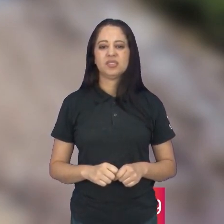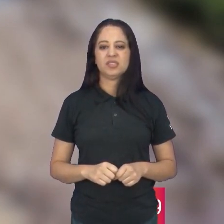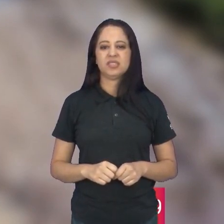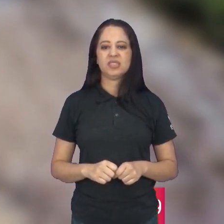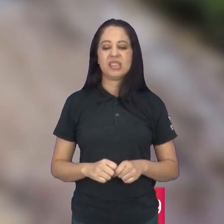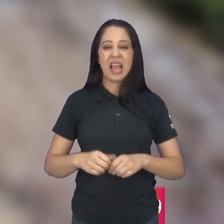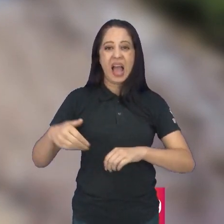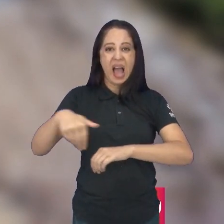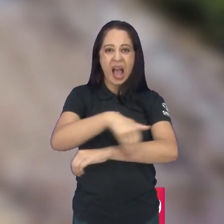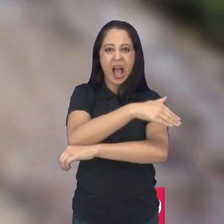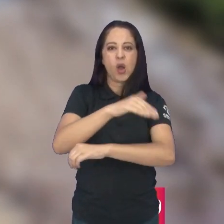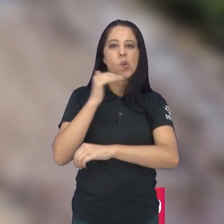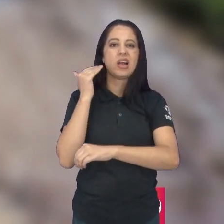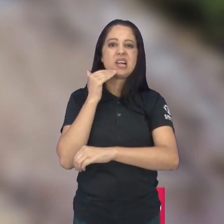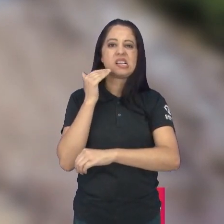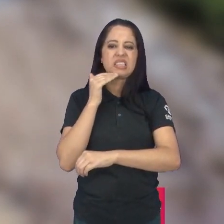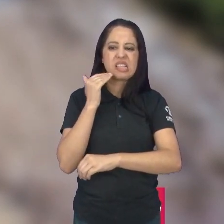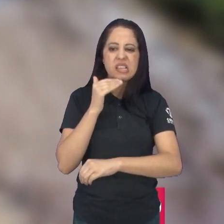esburacando a rua.